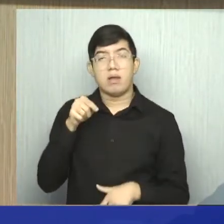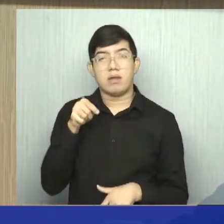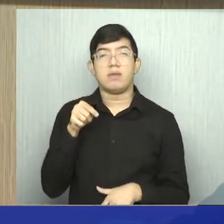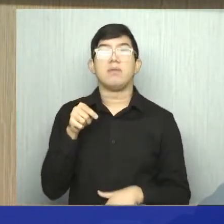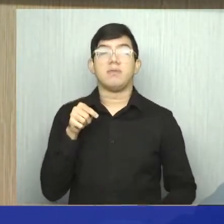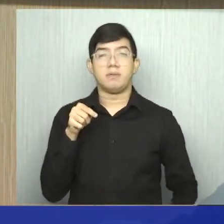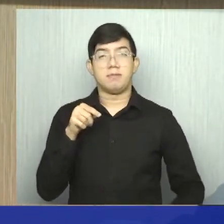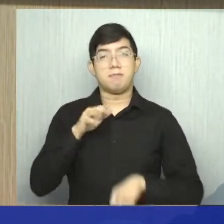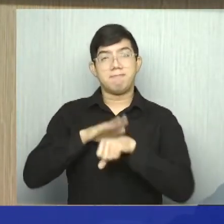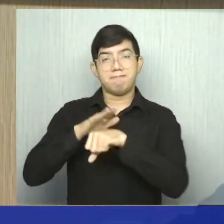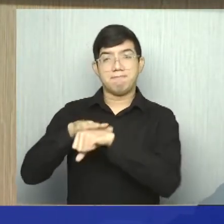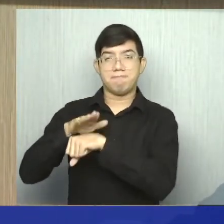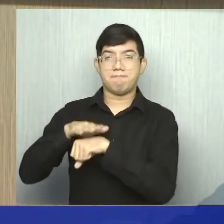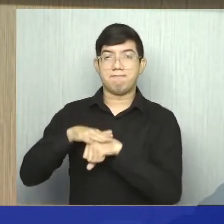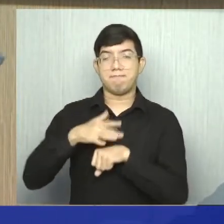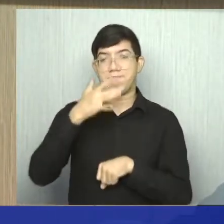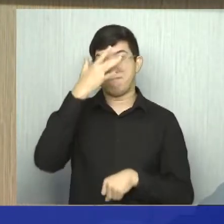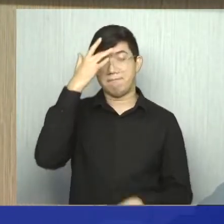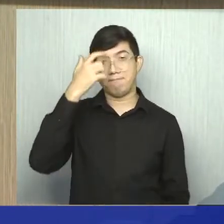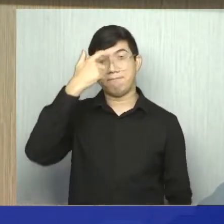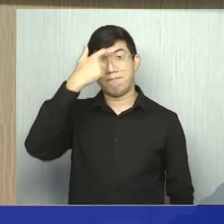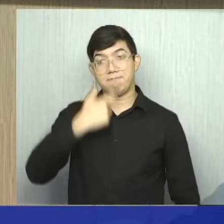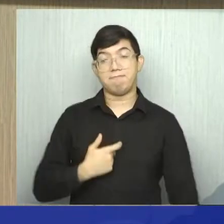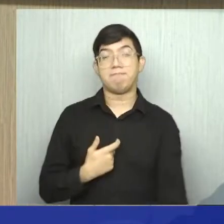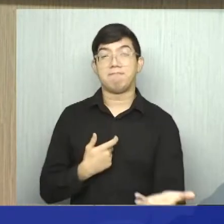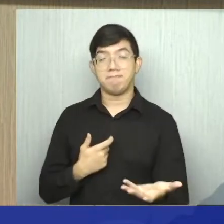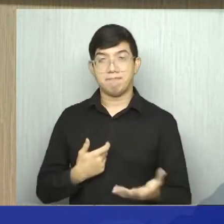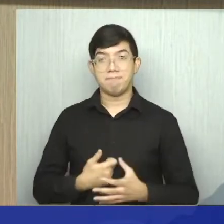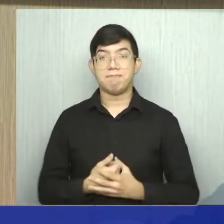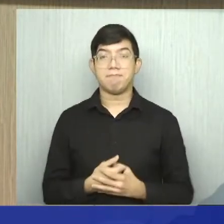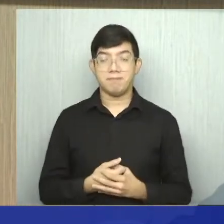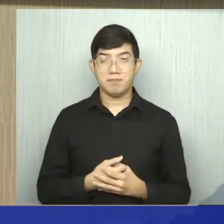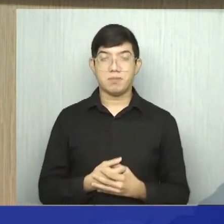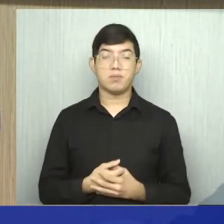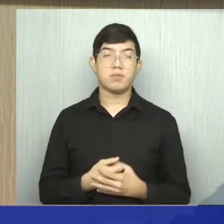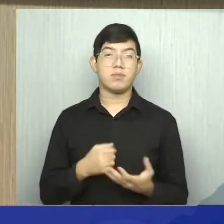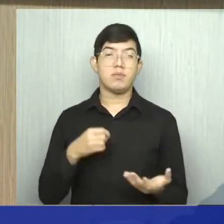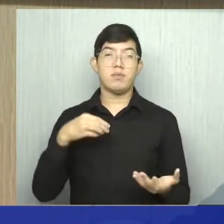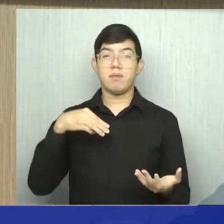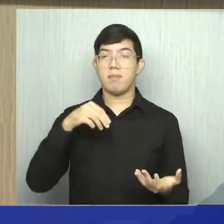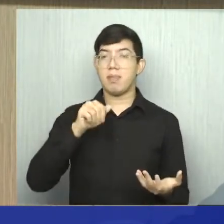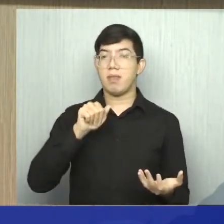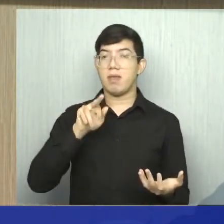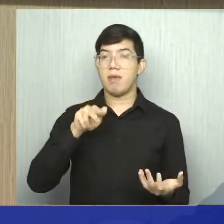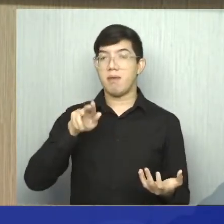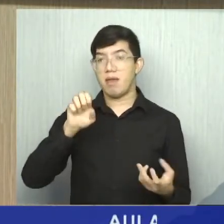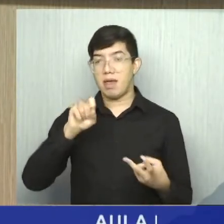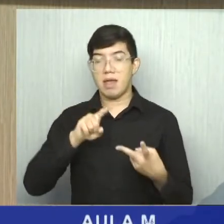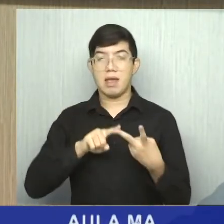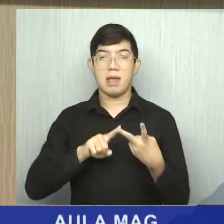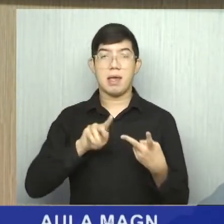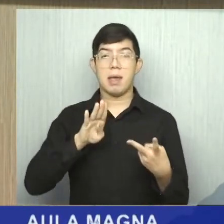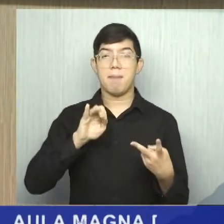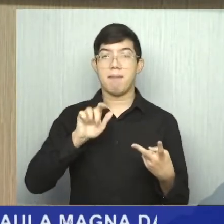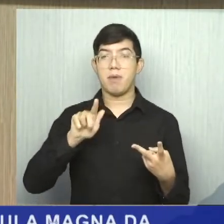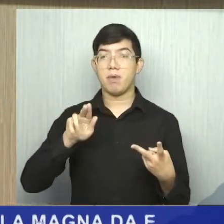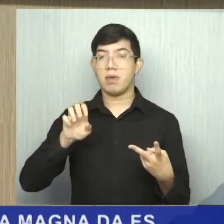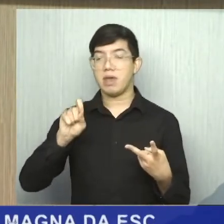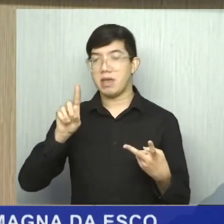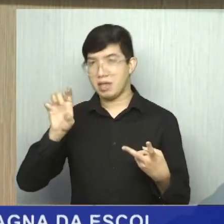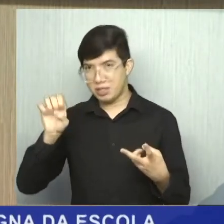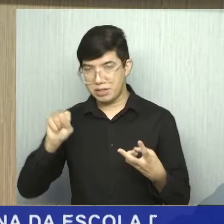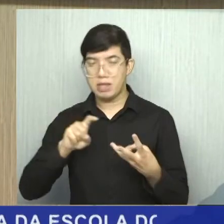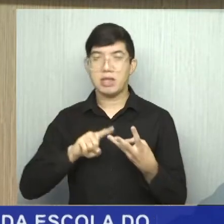por indivíduos. Mark Zuckerberg, Bill Gates, não é, o Elon Musk e tal, isso não